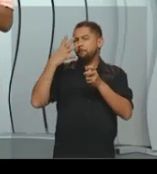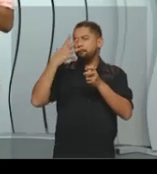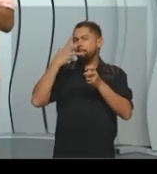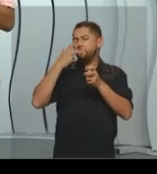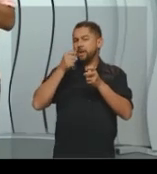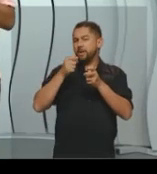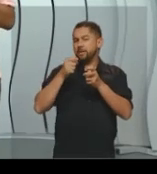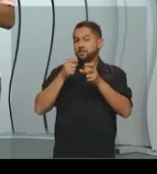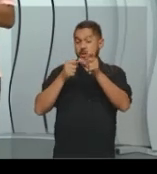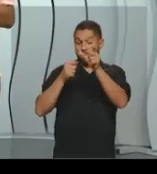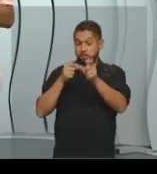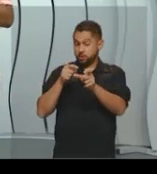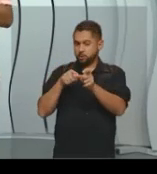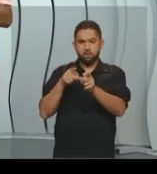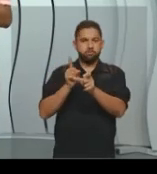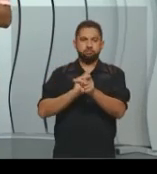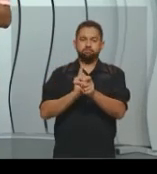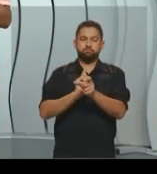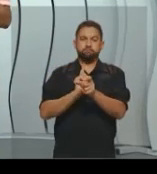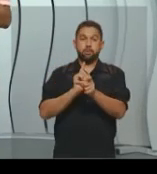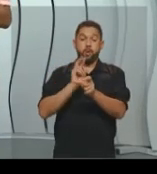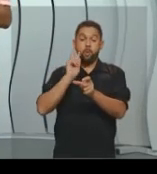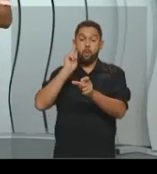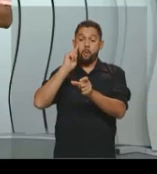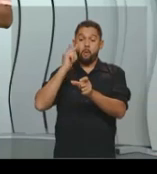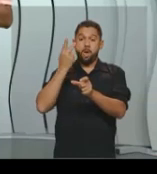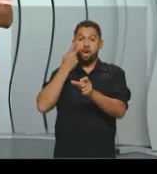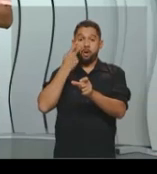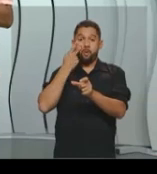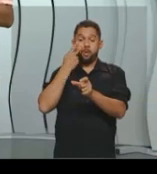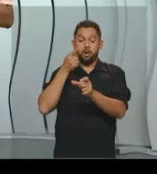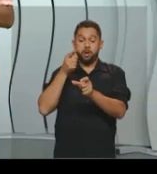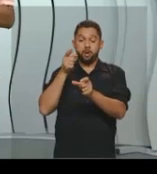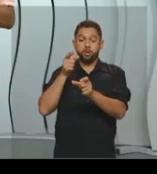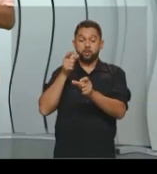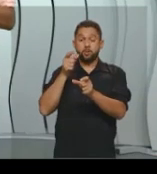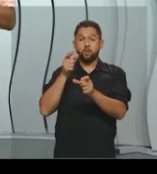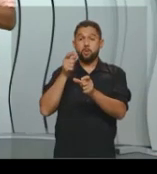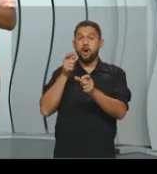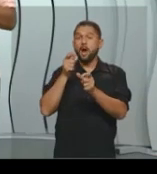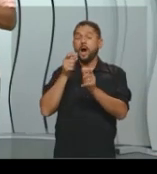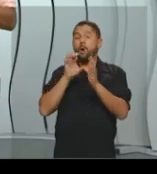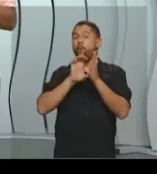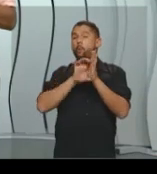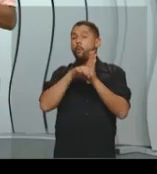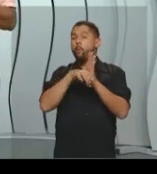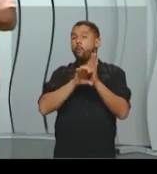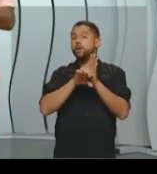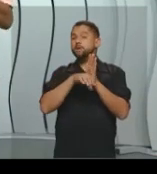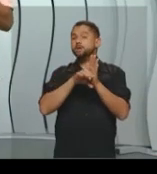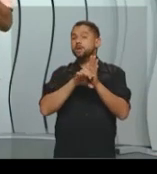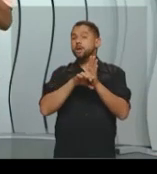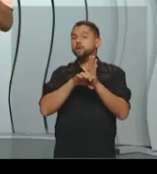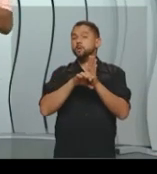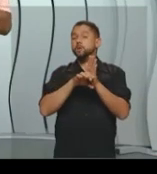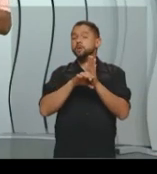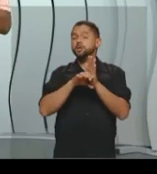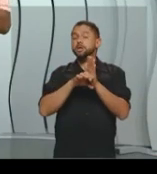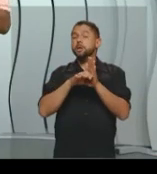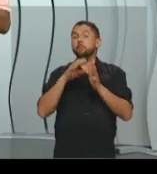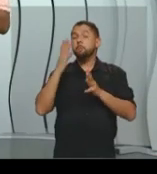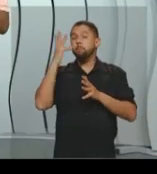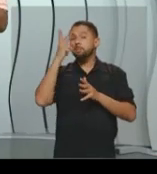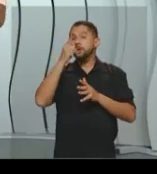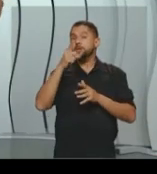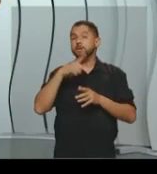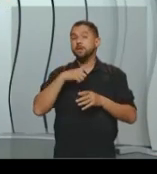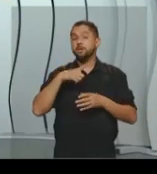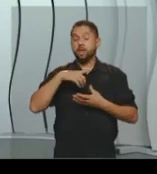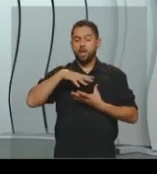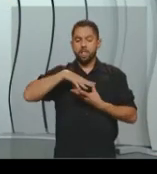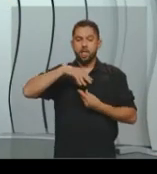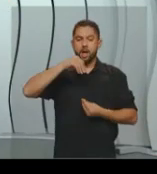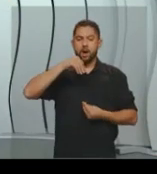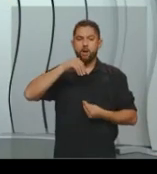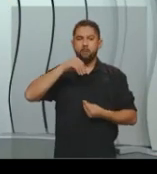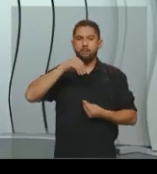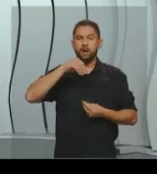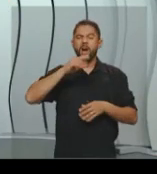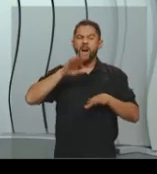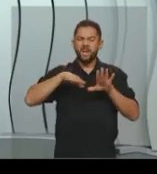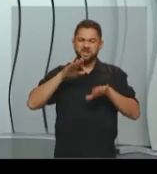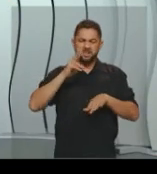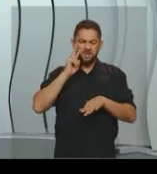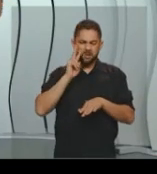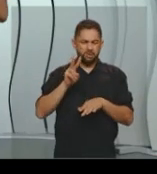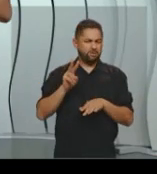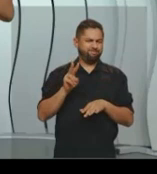pessoa, mas você reconhece naquela pessoa o conceito de beleza que já existe na sua alma. Então você não gosta da beleza